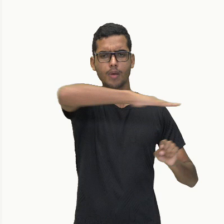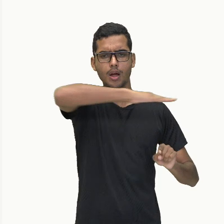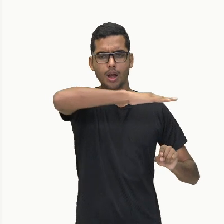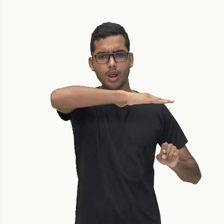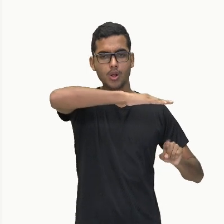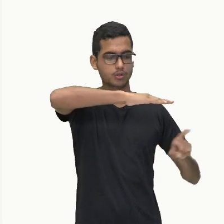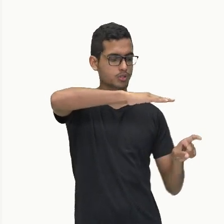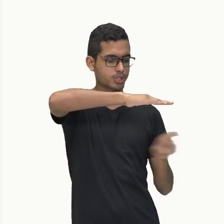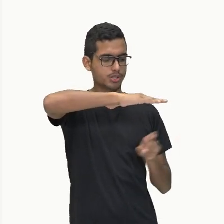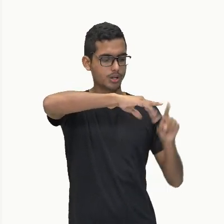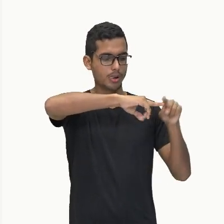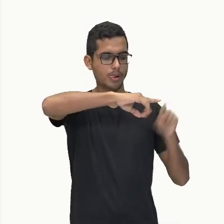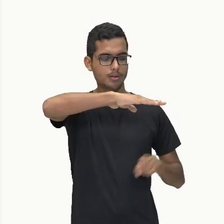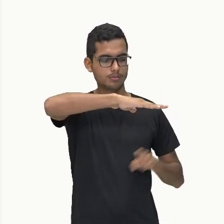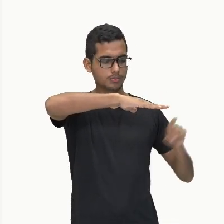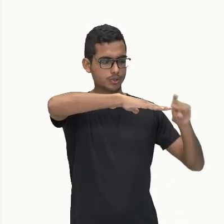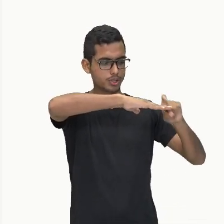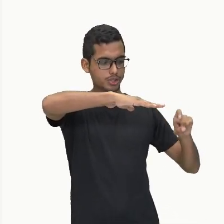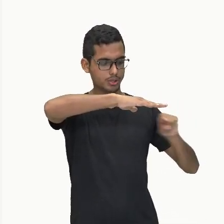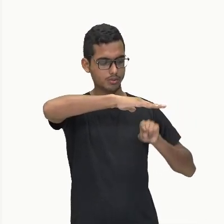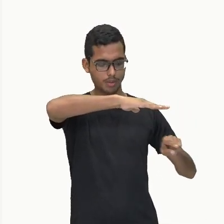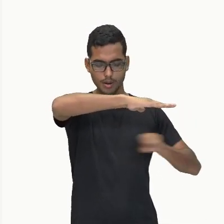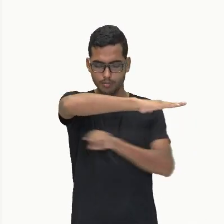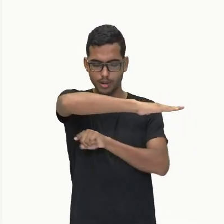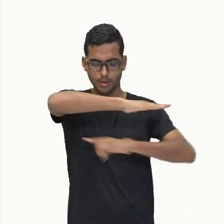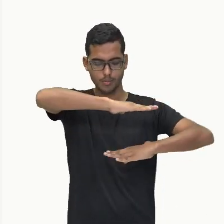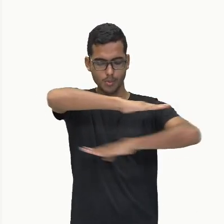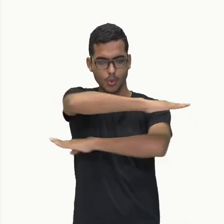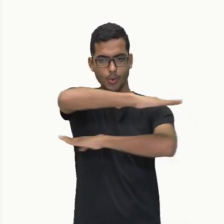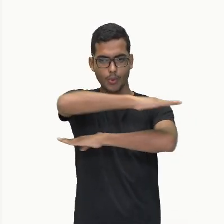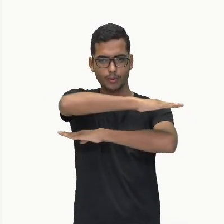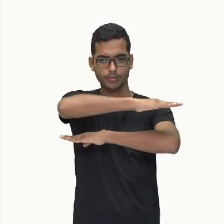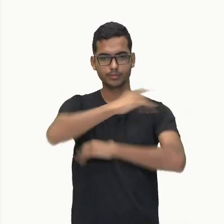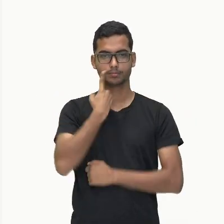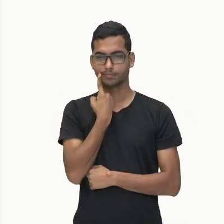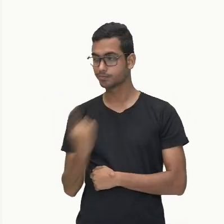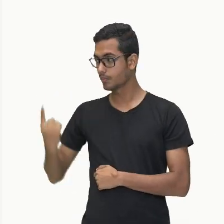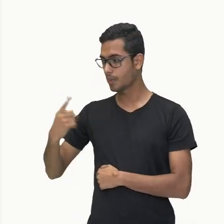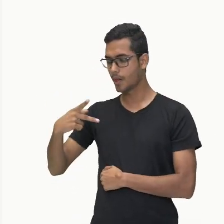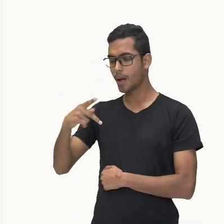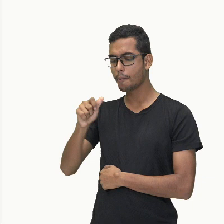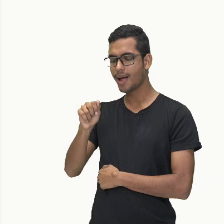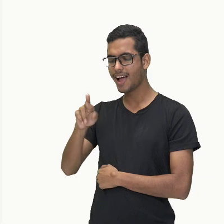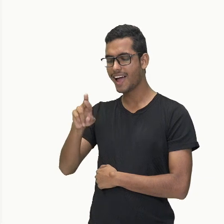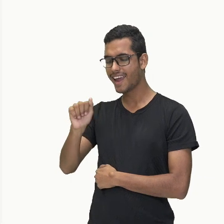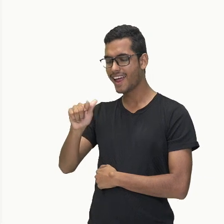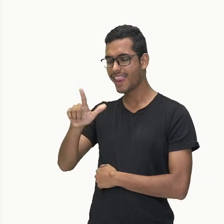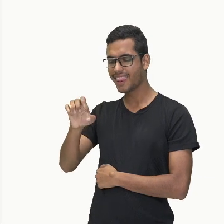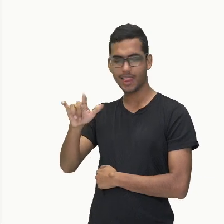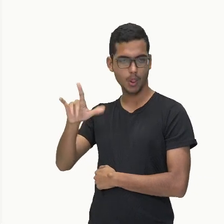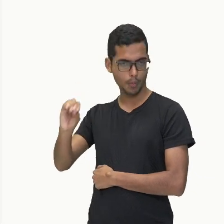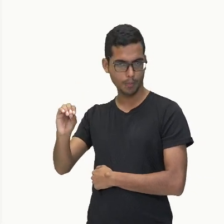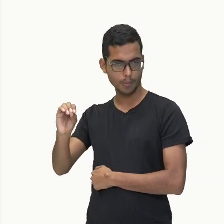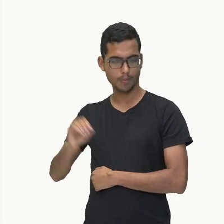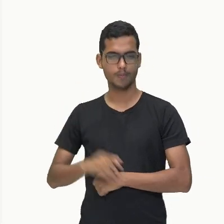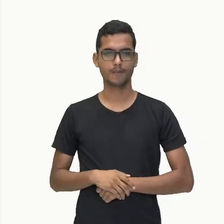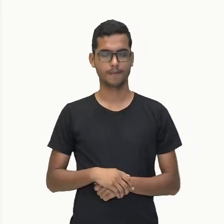para obter a sua distância, a distância entre esses dois pontos, basta pegar aqui